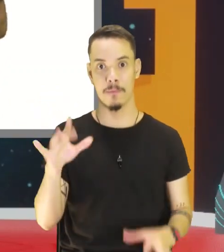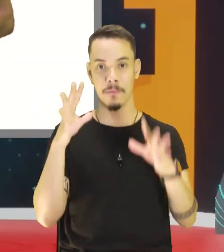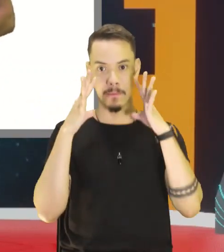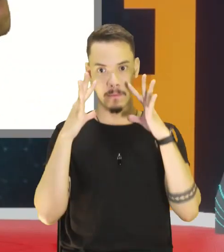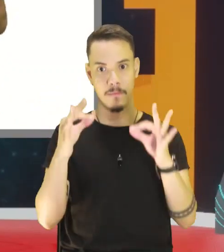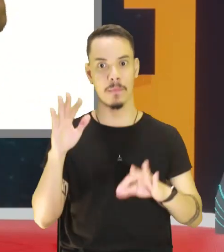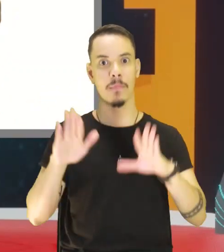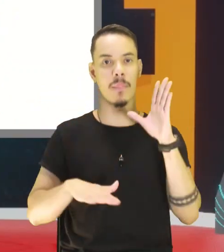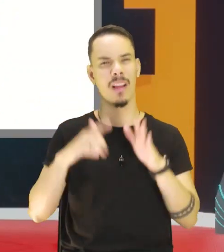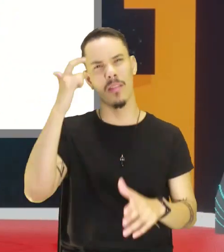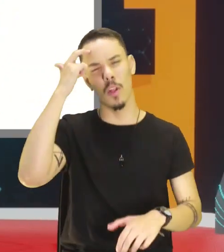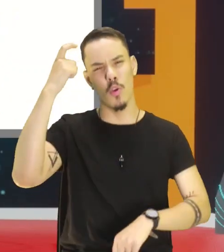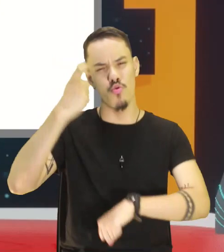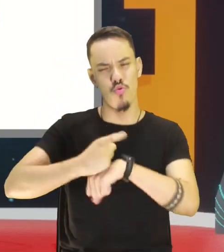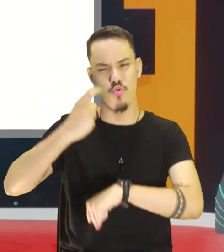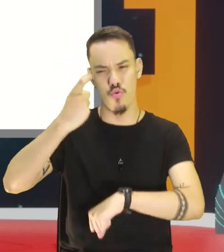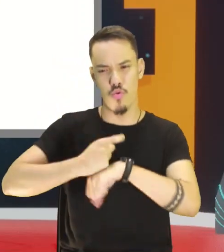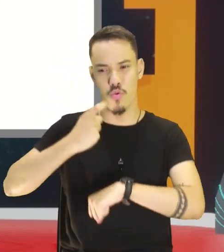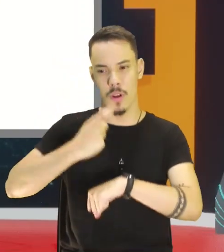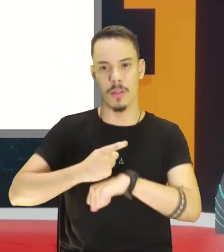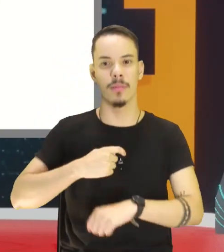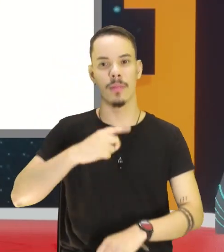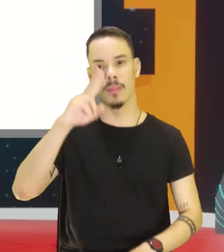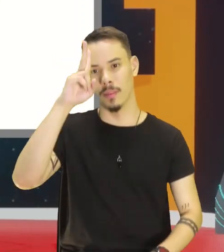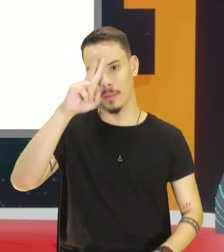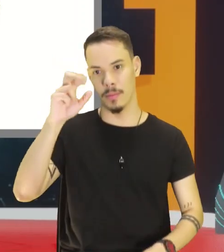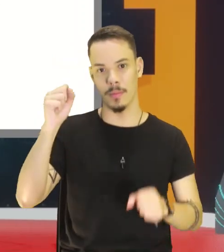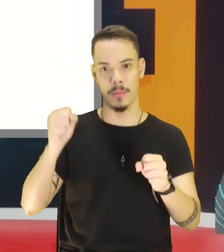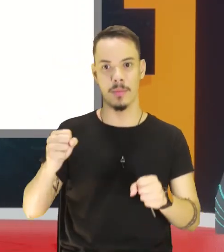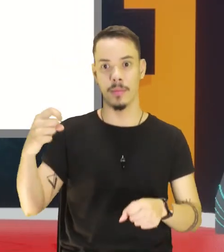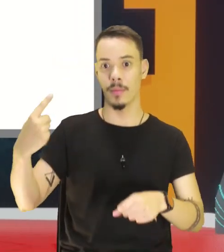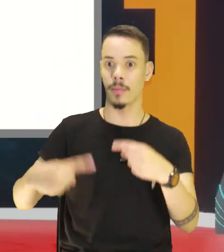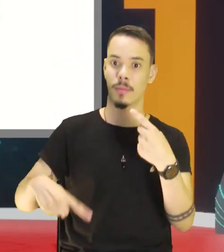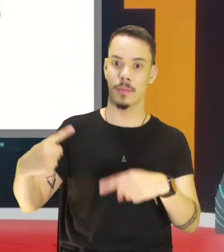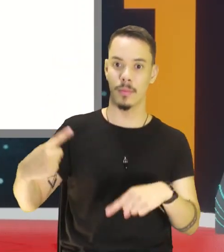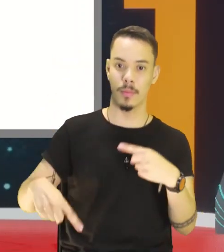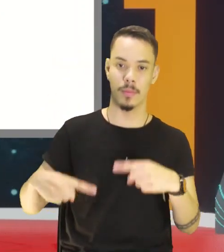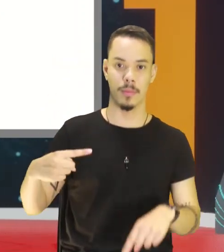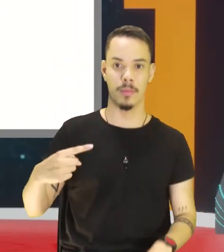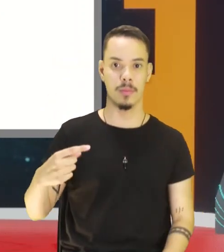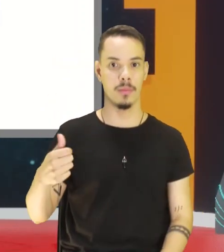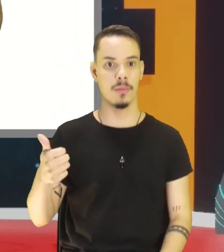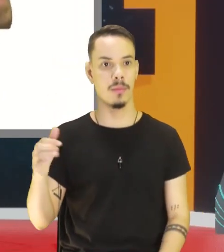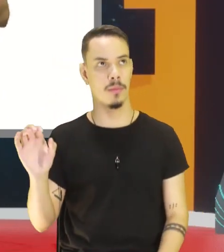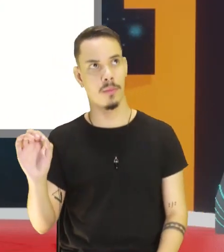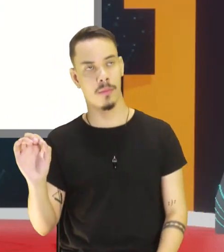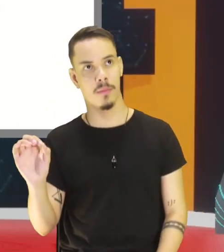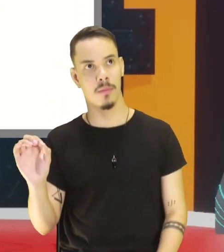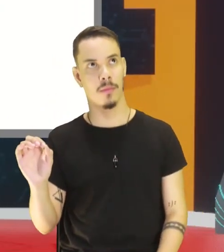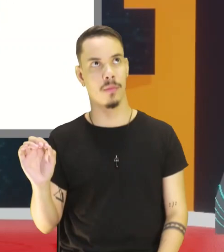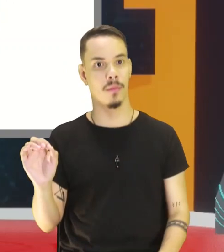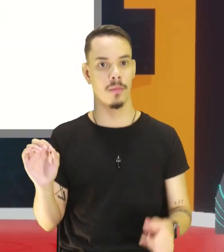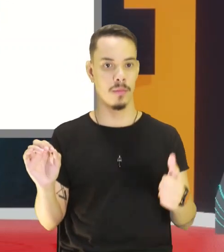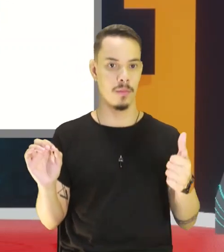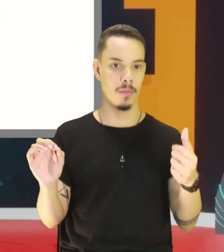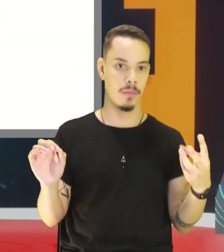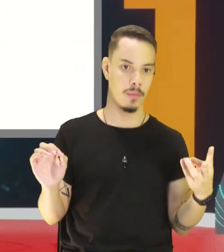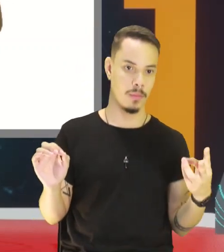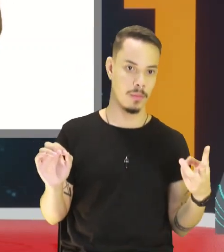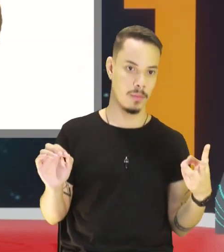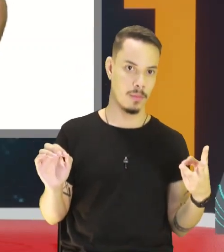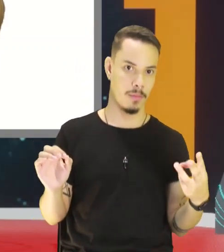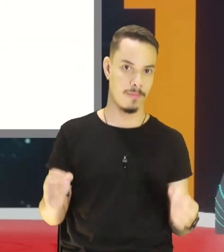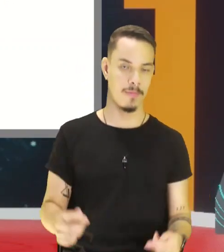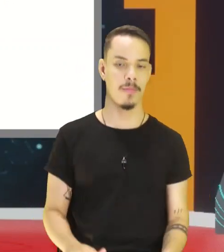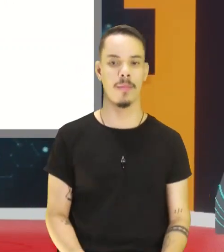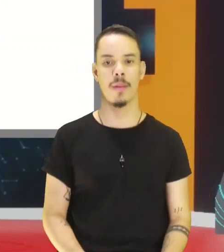um tempão. E eu lembro que nós até discutimos, podia ser tal, mas 10 dá tanto. E pulamos pro 13. Acontece,